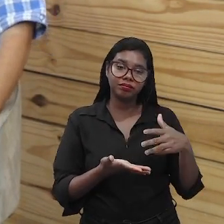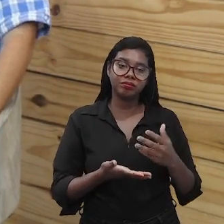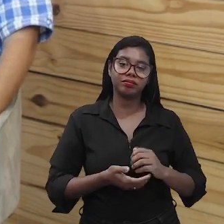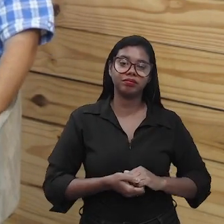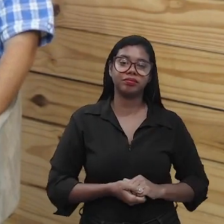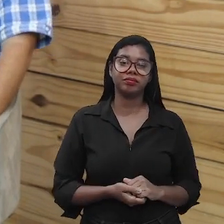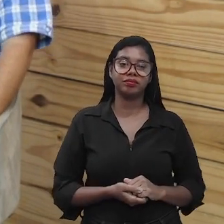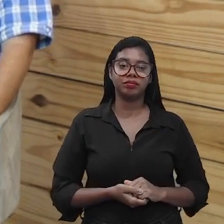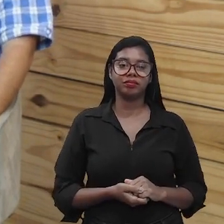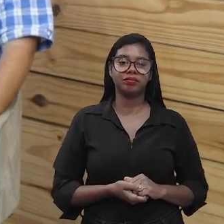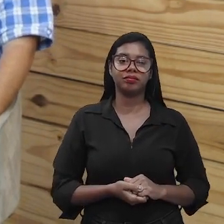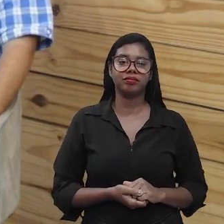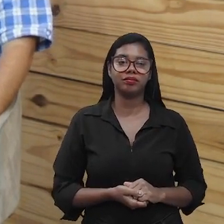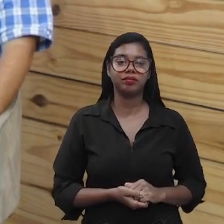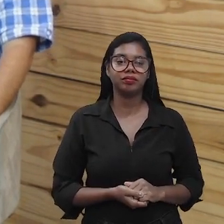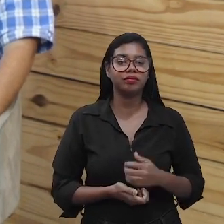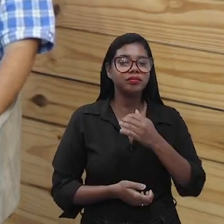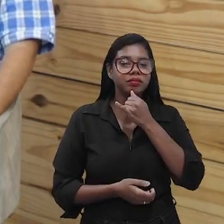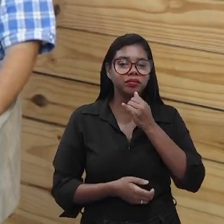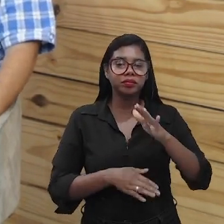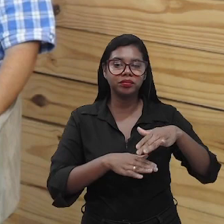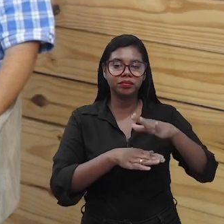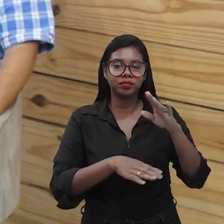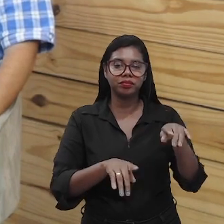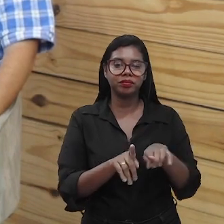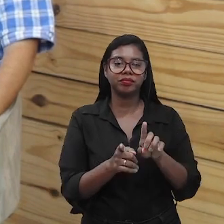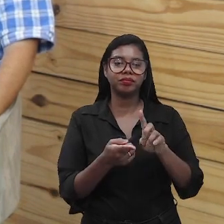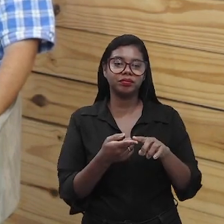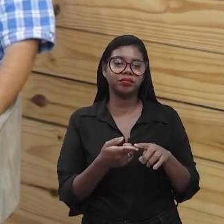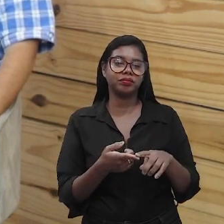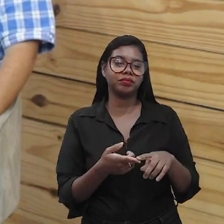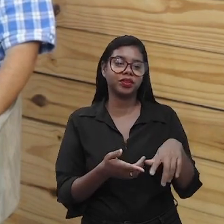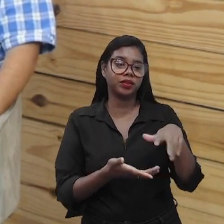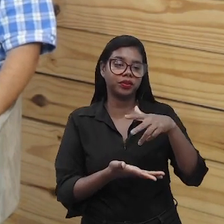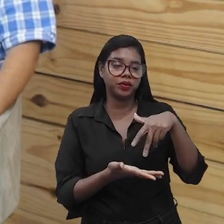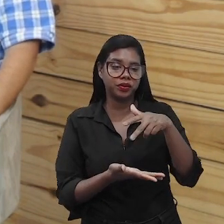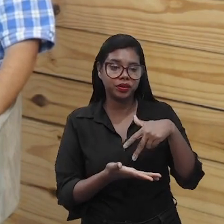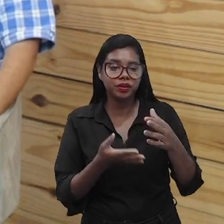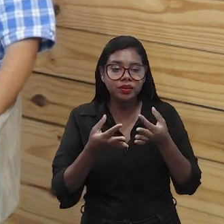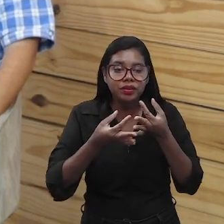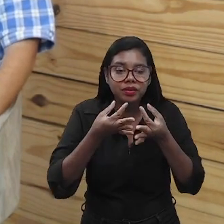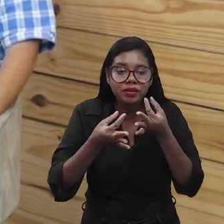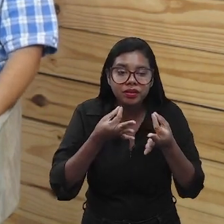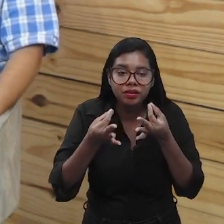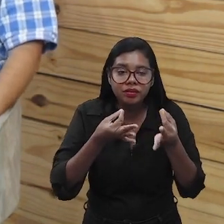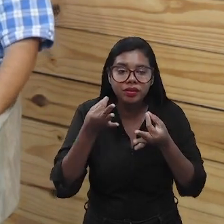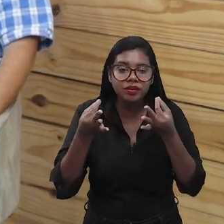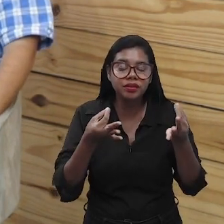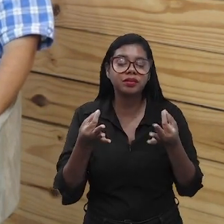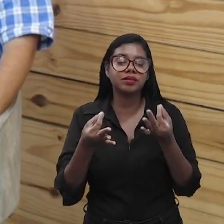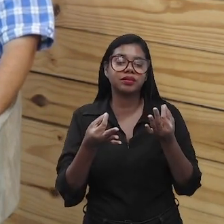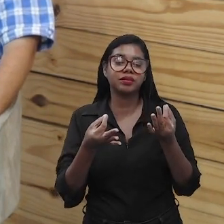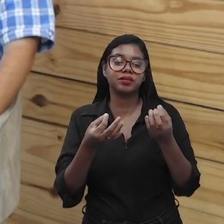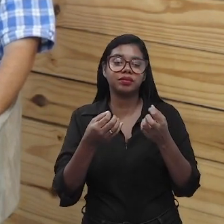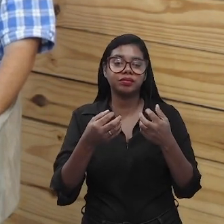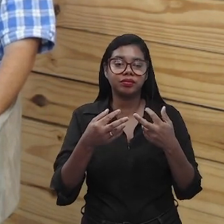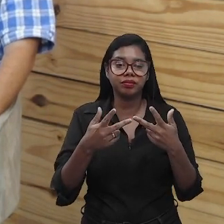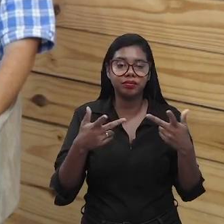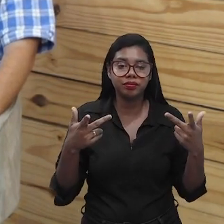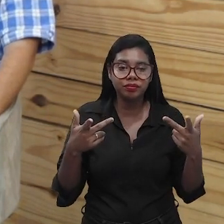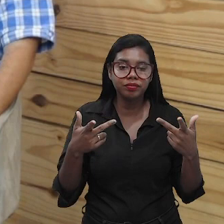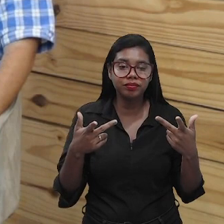dancinha. Mas você vai fazer dancinha, você vai dar dicas, vai dar tutoriais para certas coisas, você vai escrever receitas, você vai